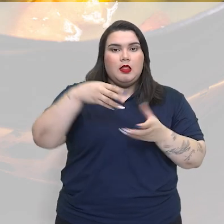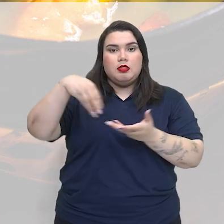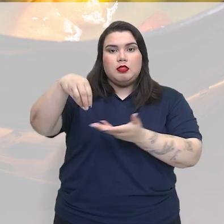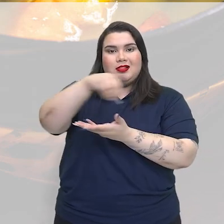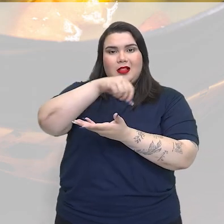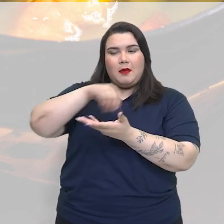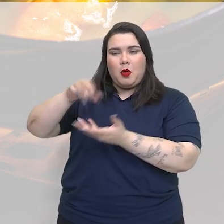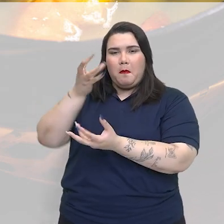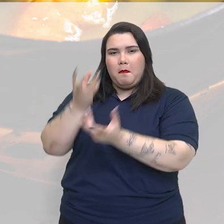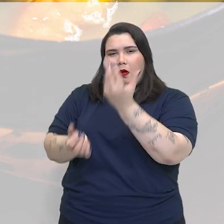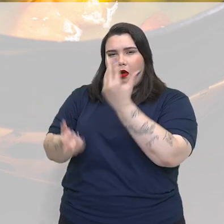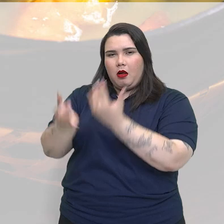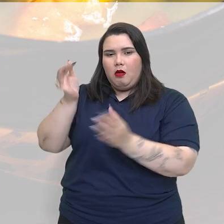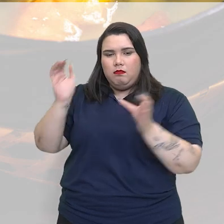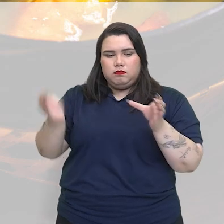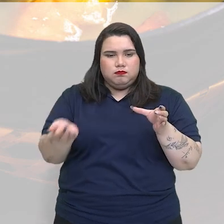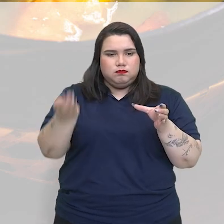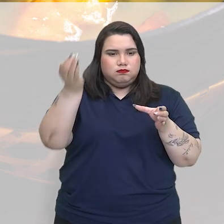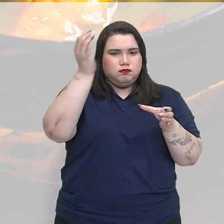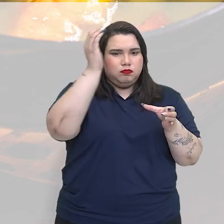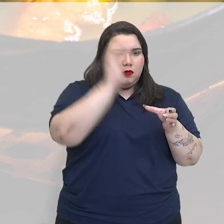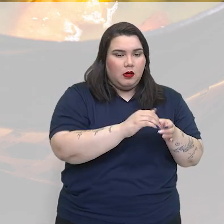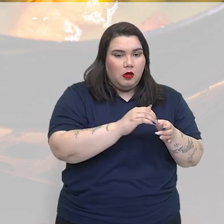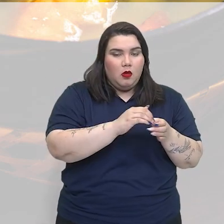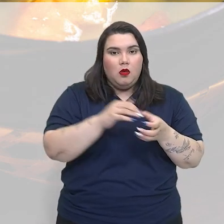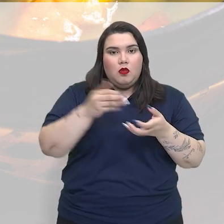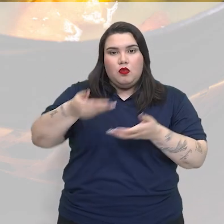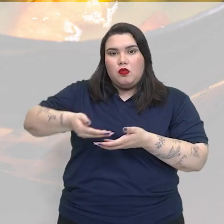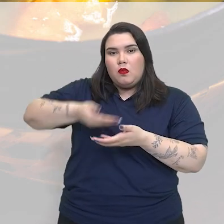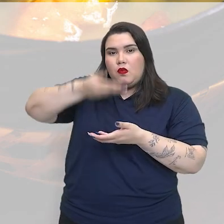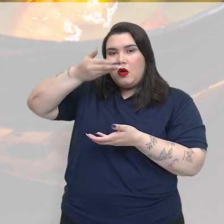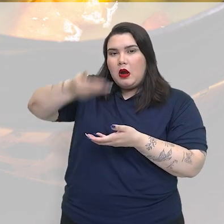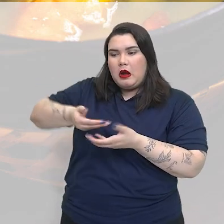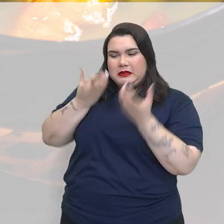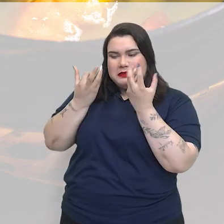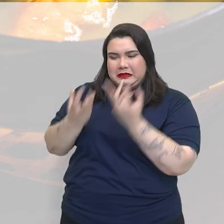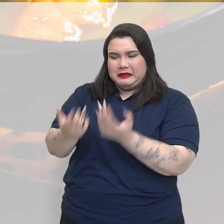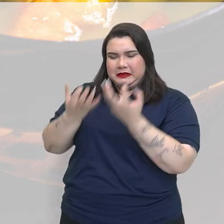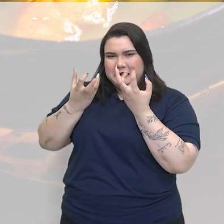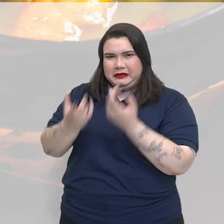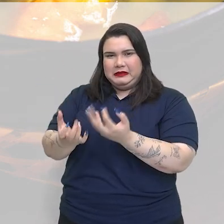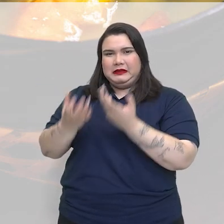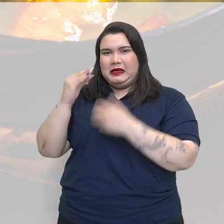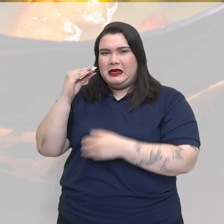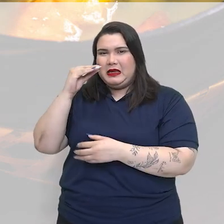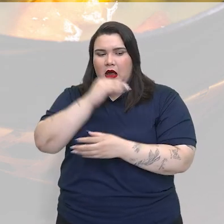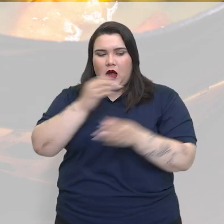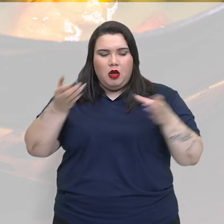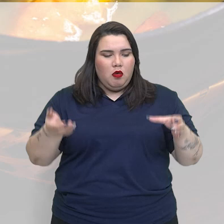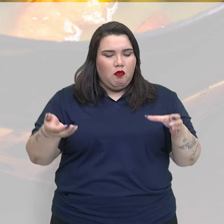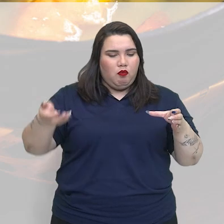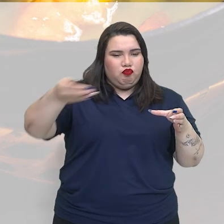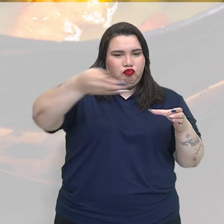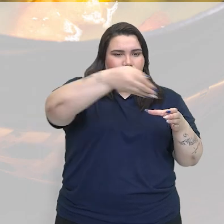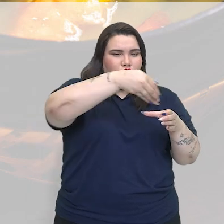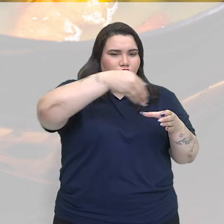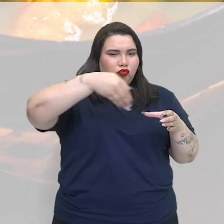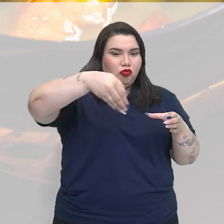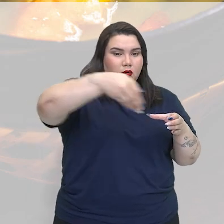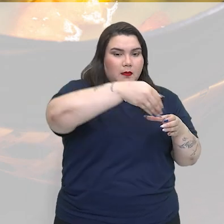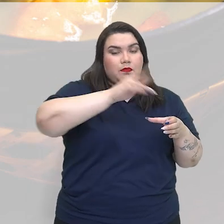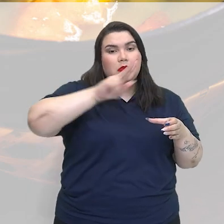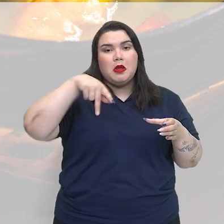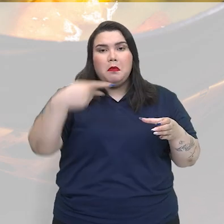de tapioca. Sirva fervendo, pelando o caldo de tucupi.